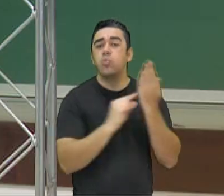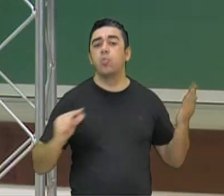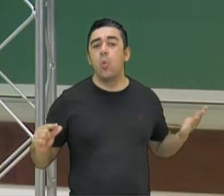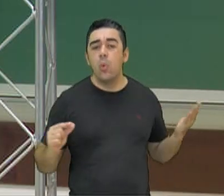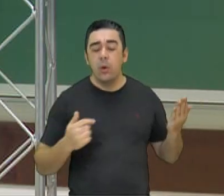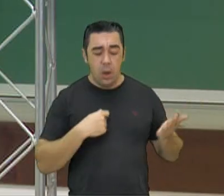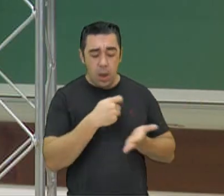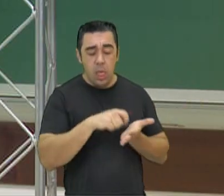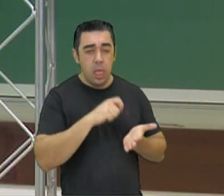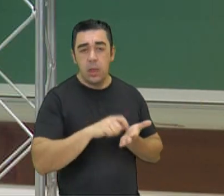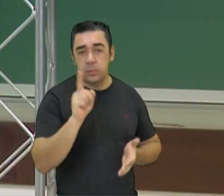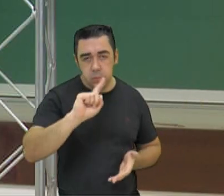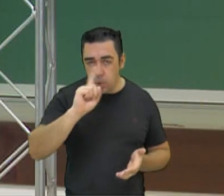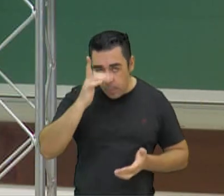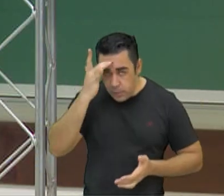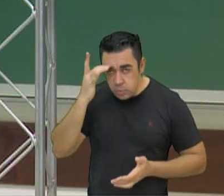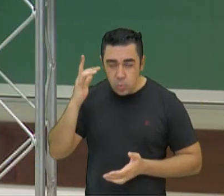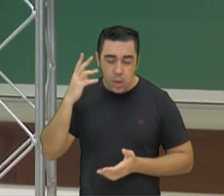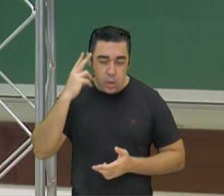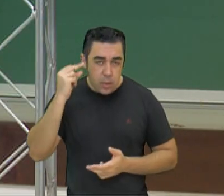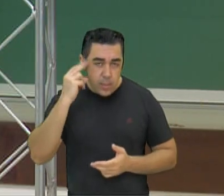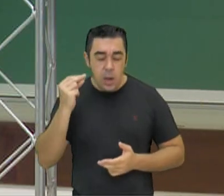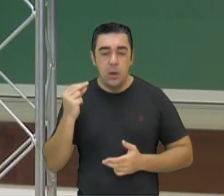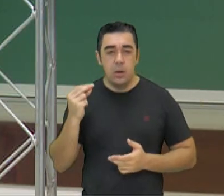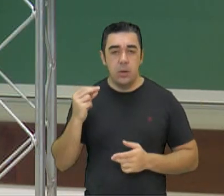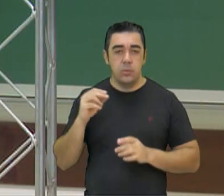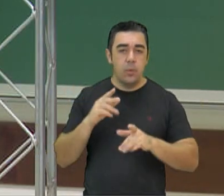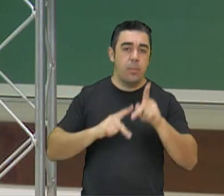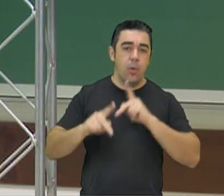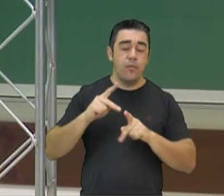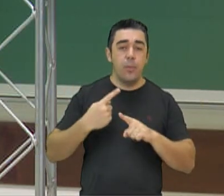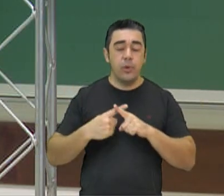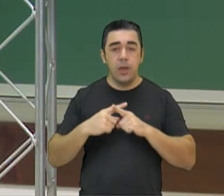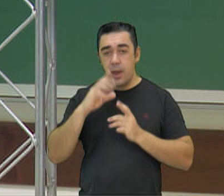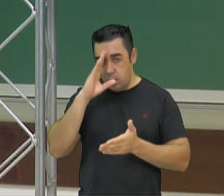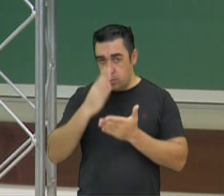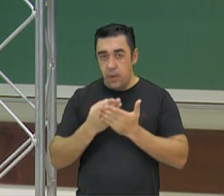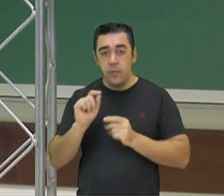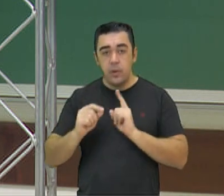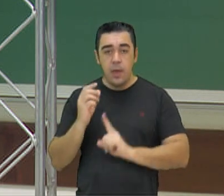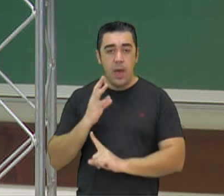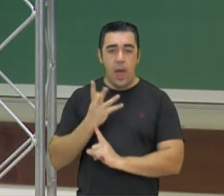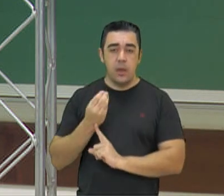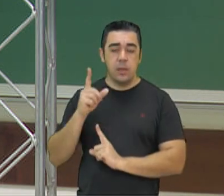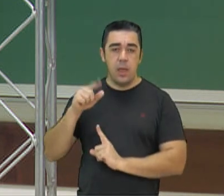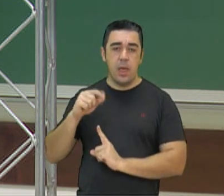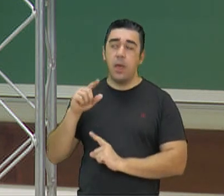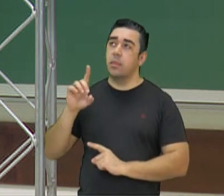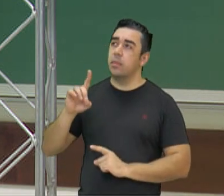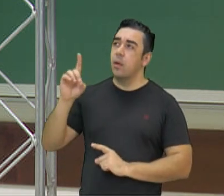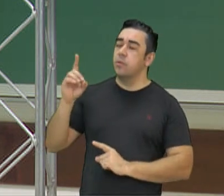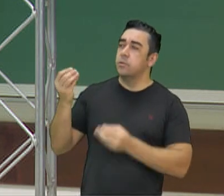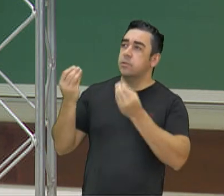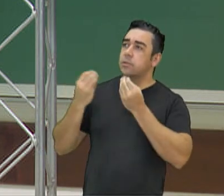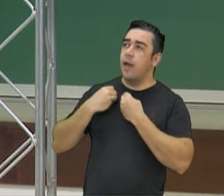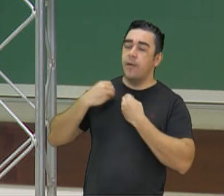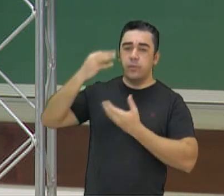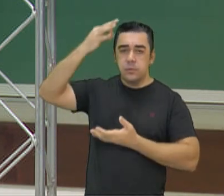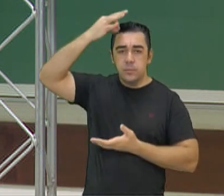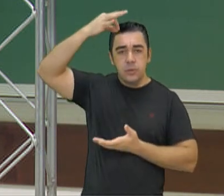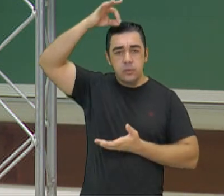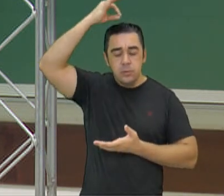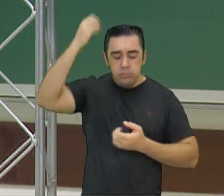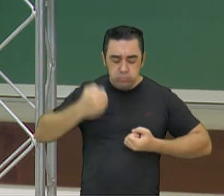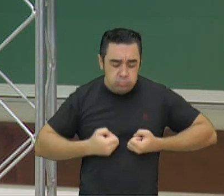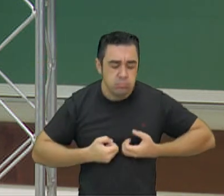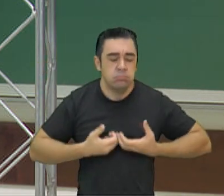eram pessoas comuns, eles não assinavam, porque eles acreditavam que a arte era uma inspiração do Espírito Santo. Se é o